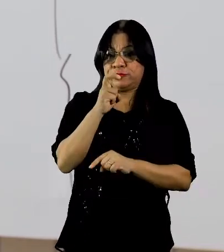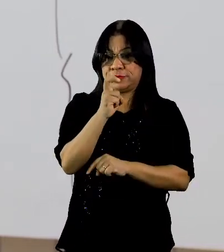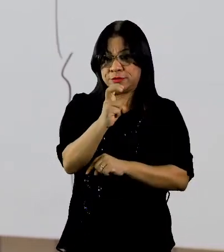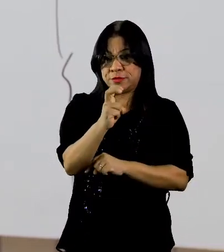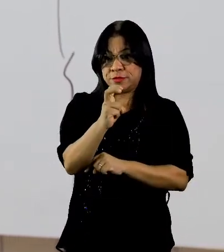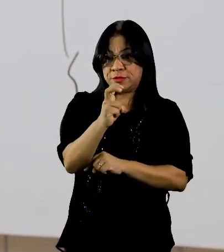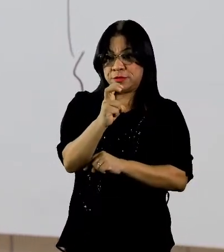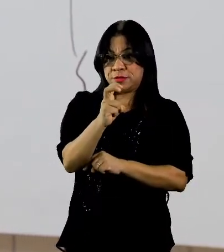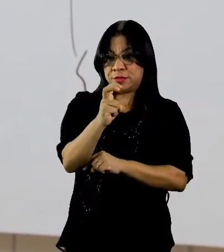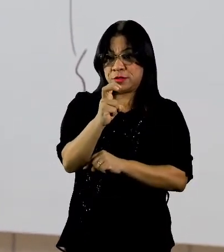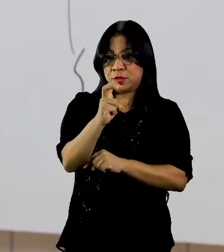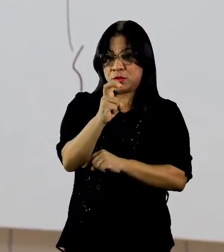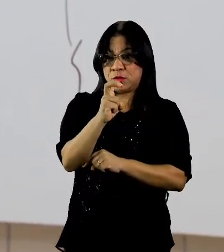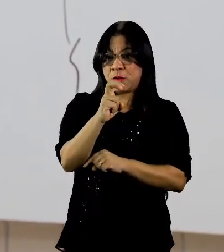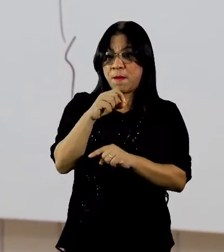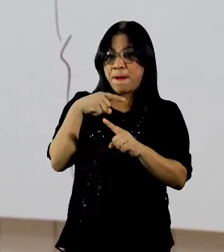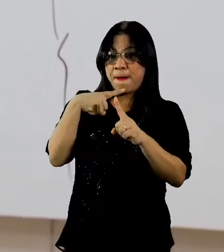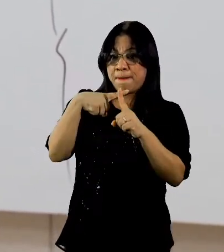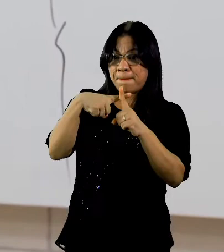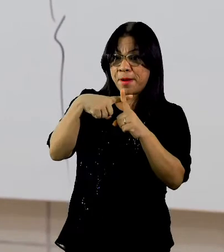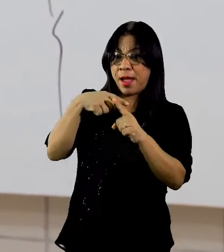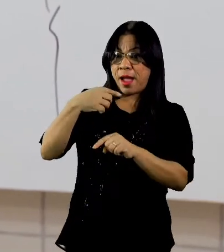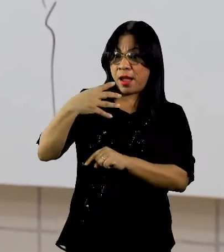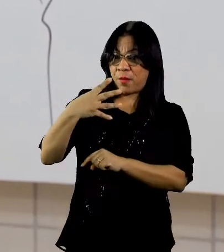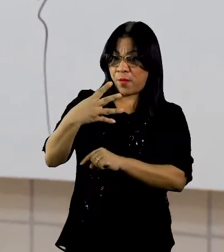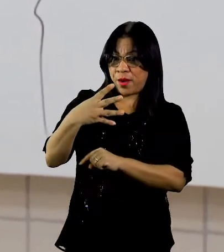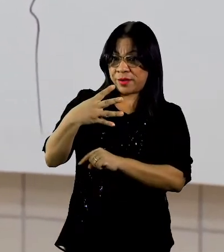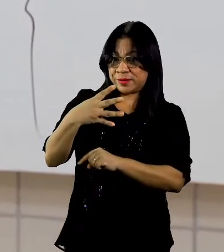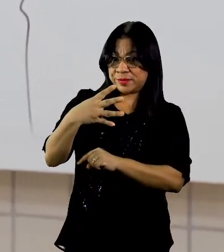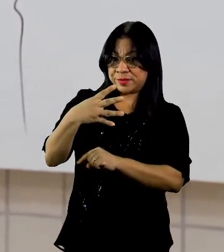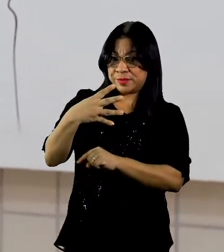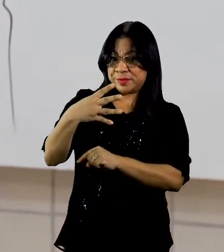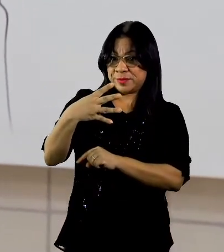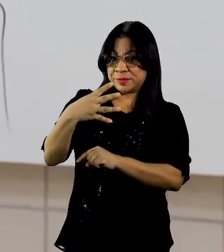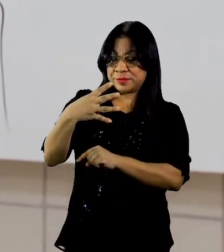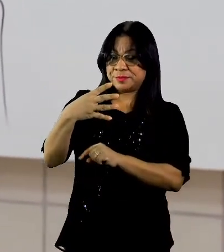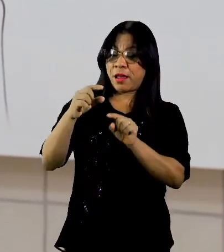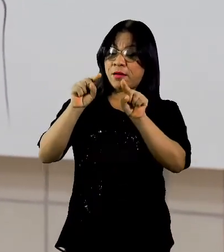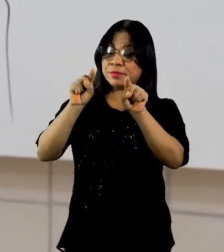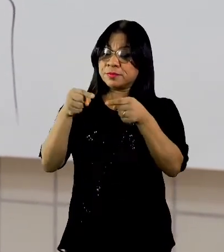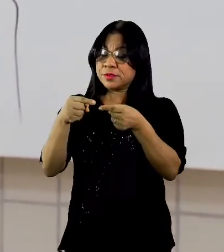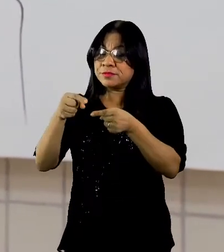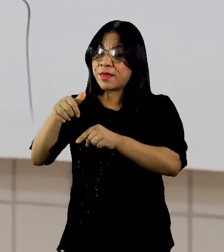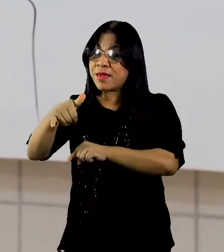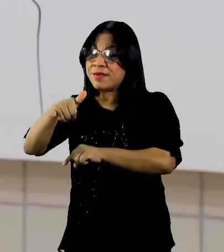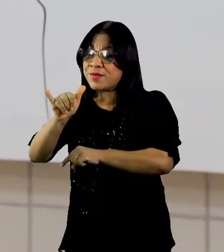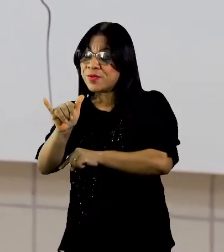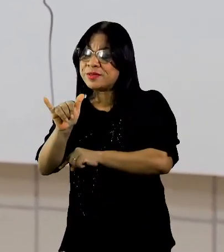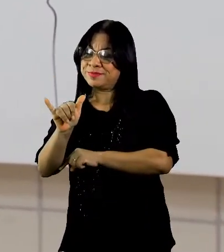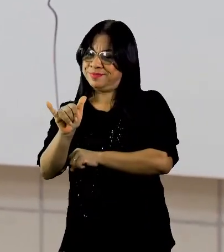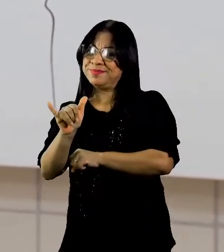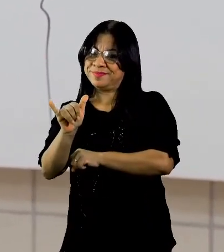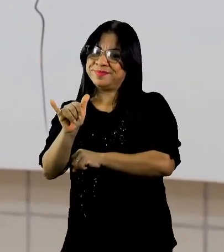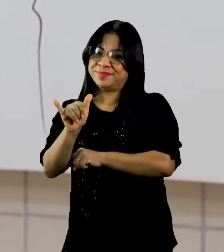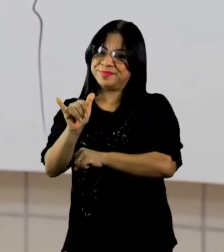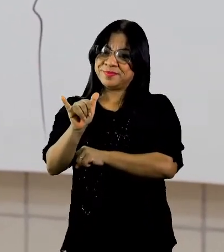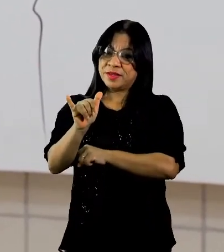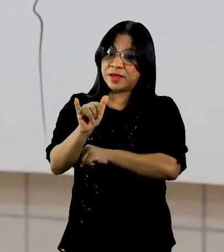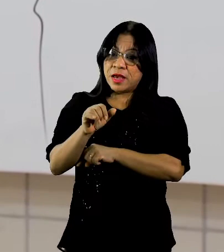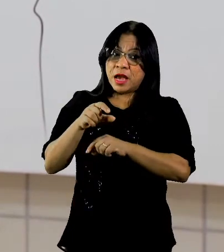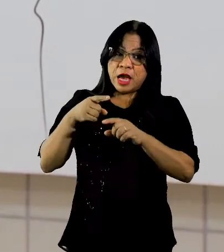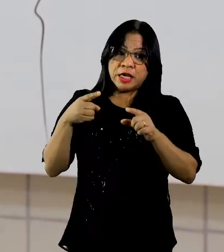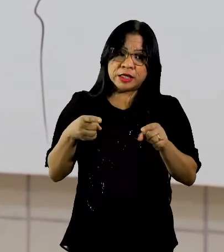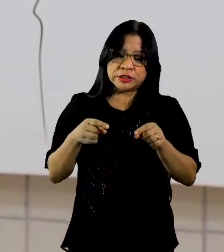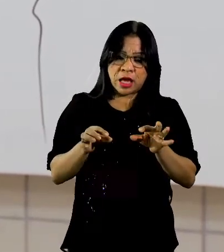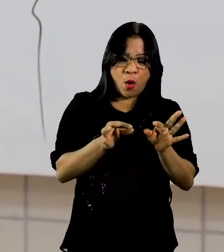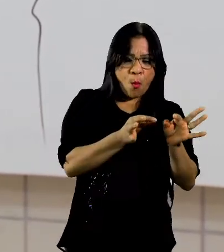5, mais o 4 e ponho o y em evidência. Eu coloquei então todos os